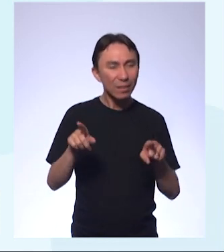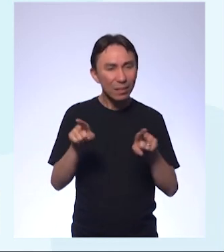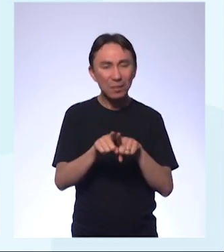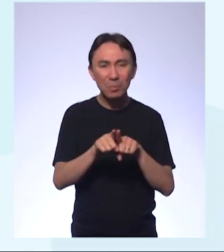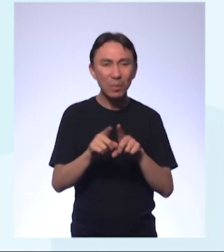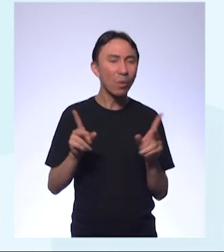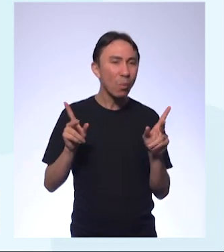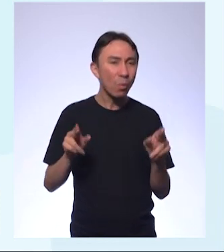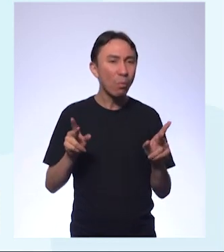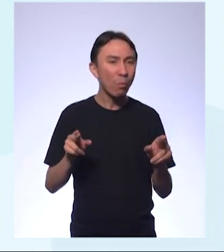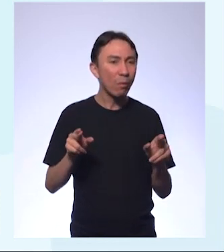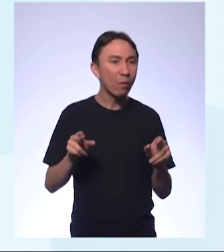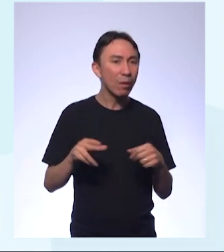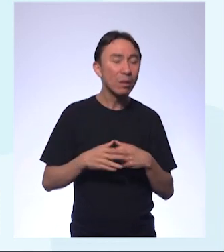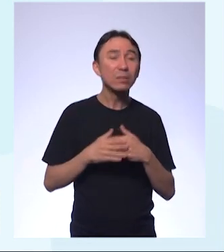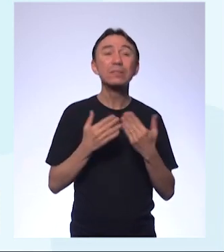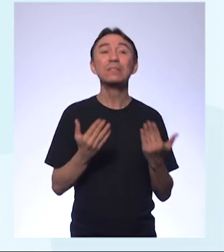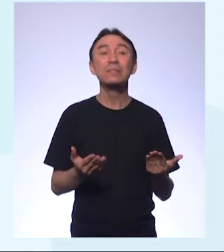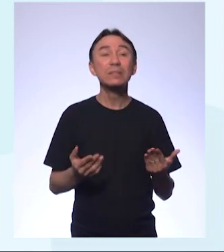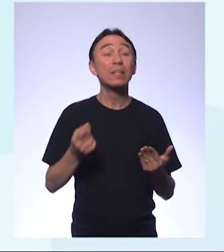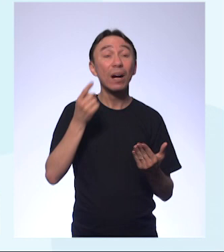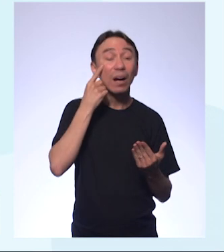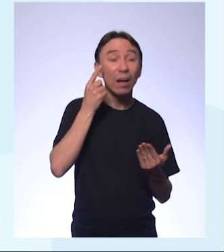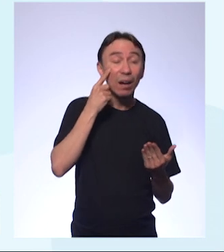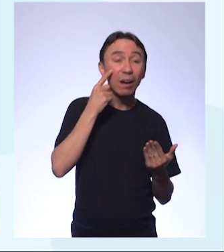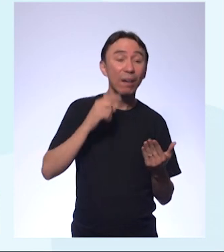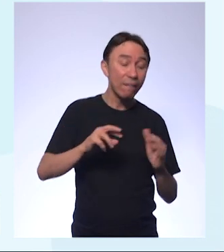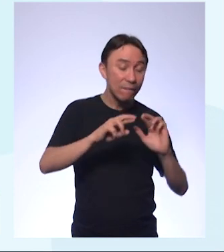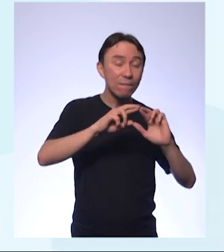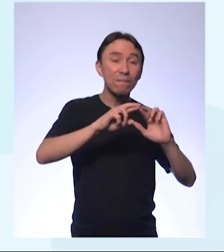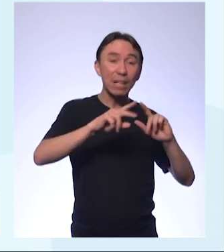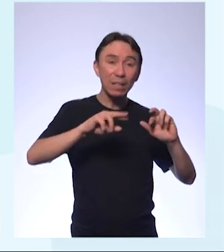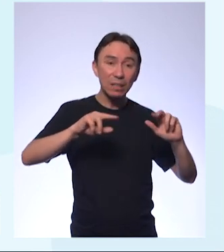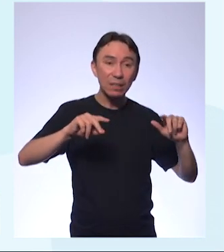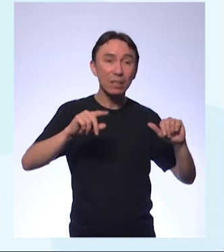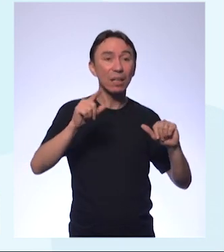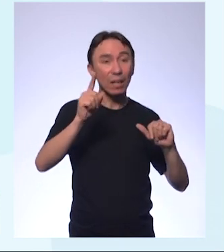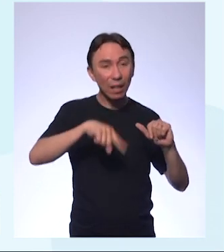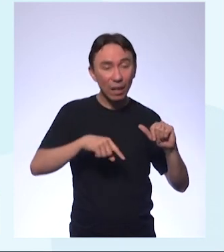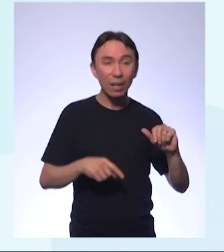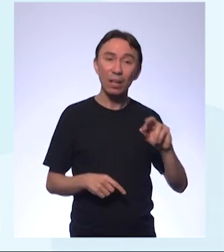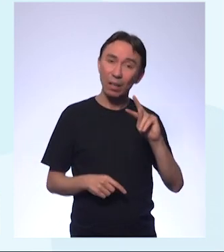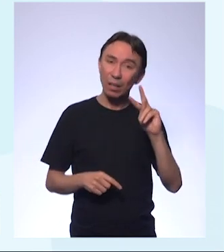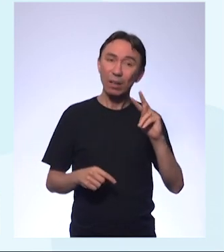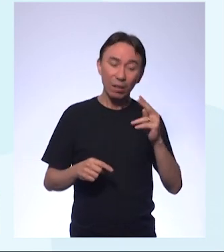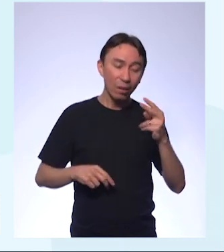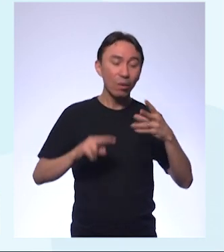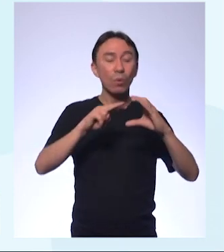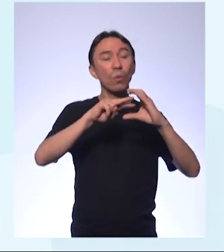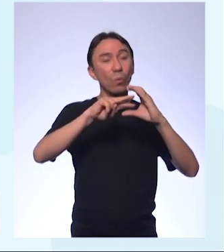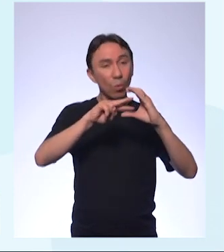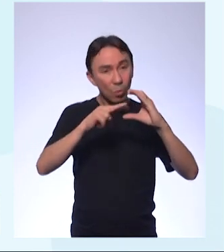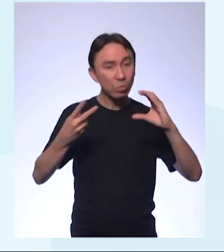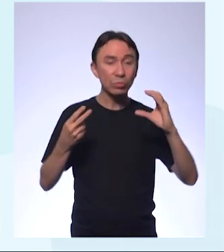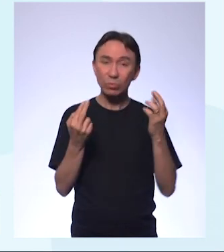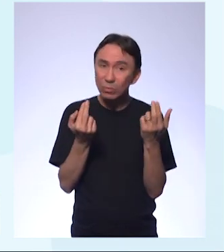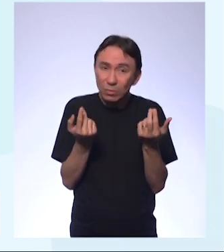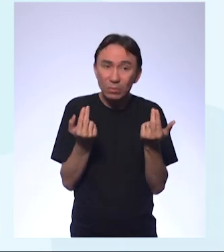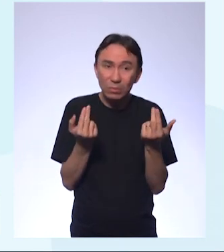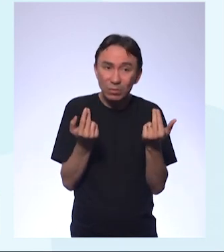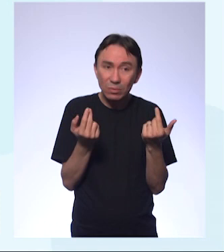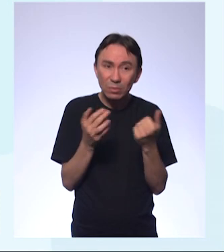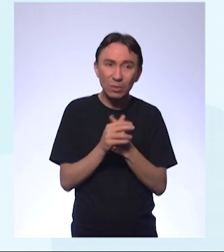ou seja, ali a variação ela é homozigoto, os dois são iguais. Dominante porque é o fator